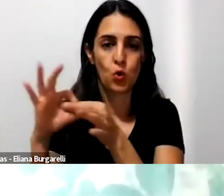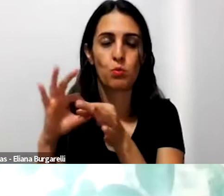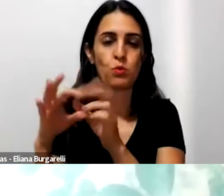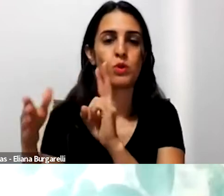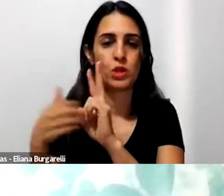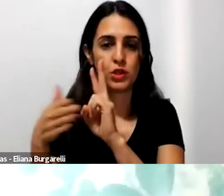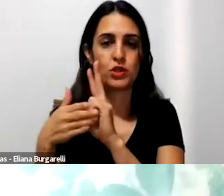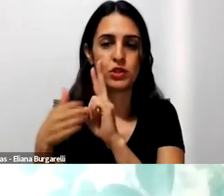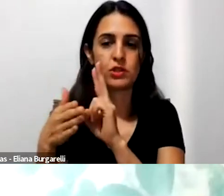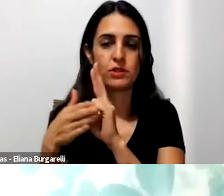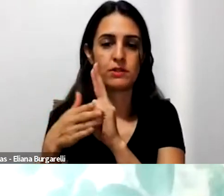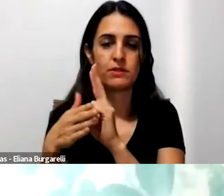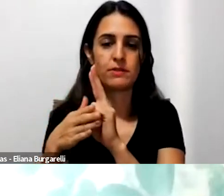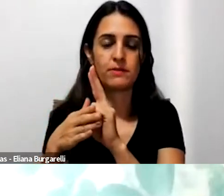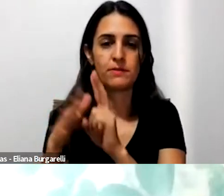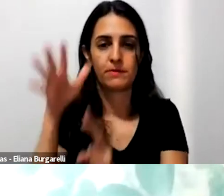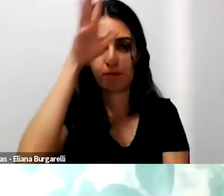Então, eu gostaria de